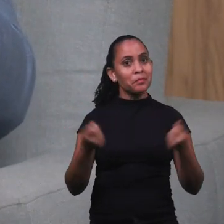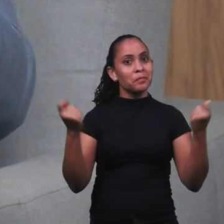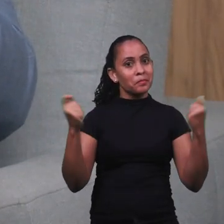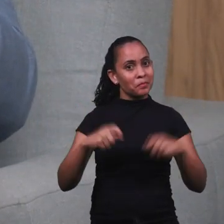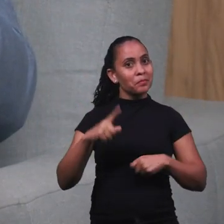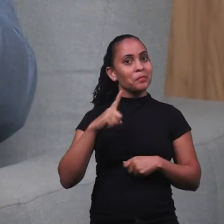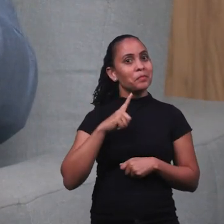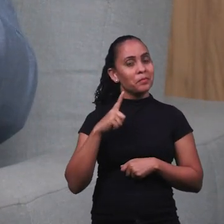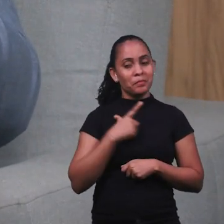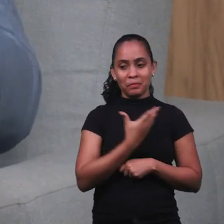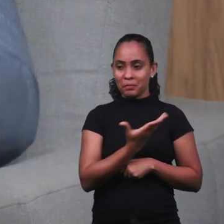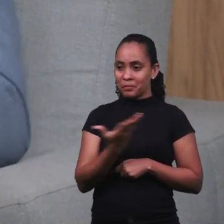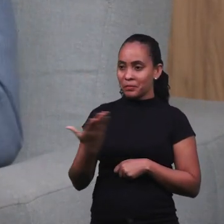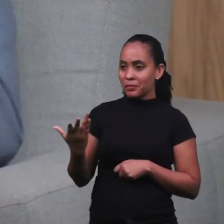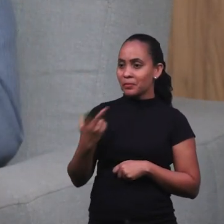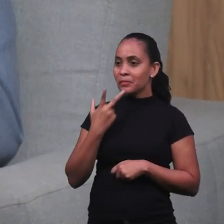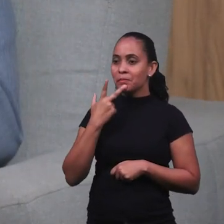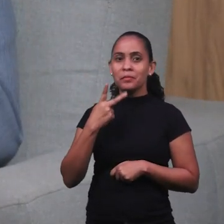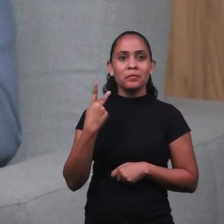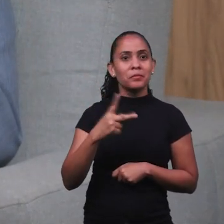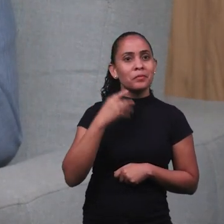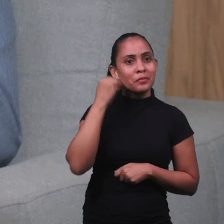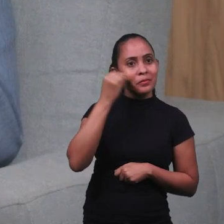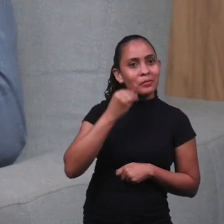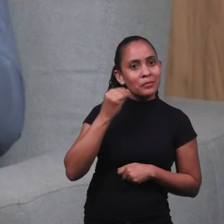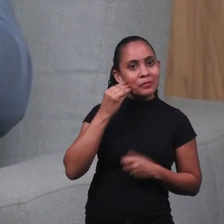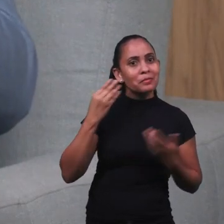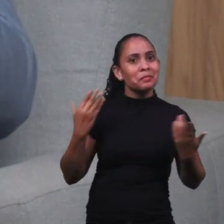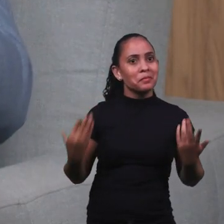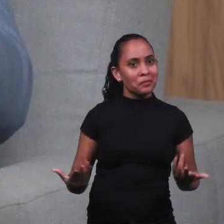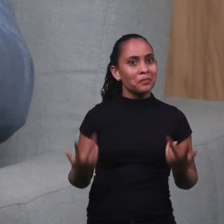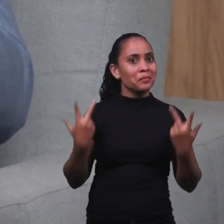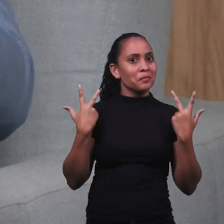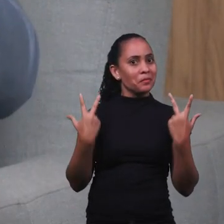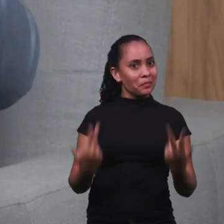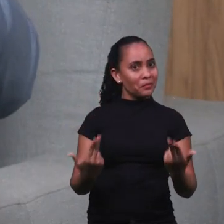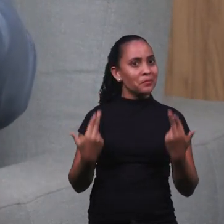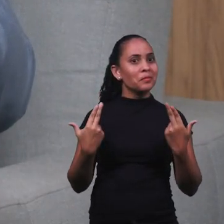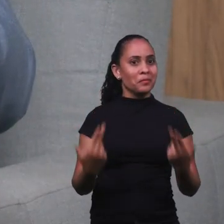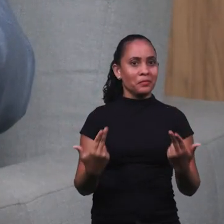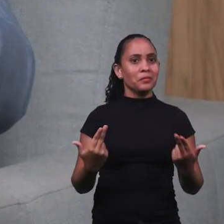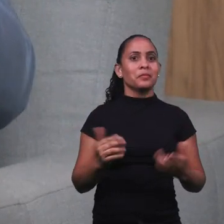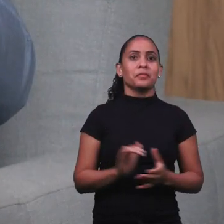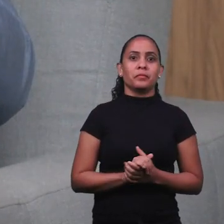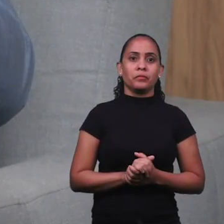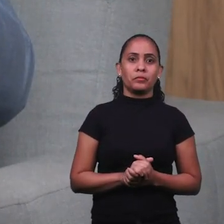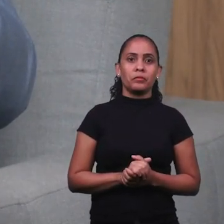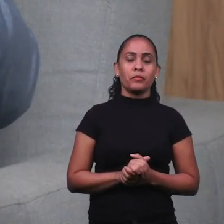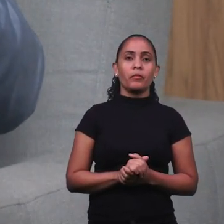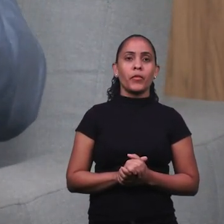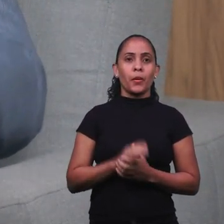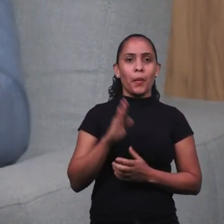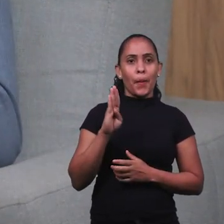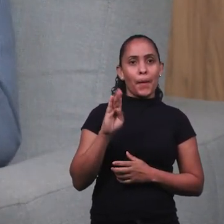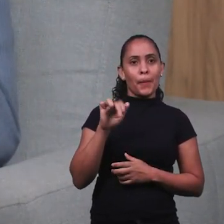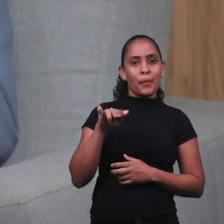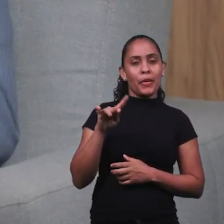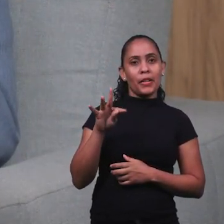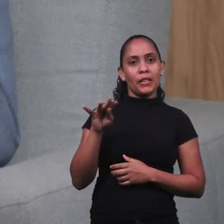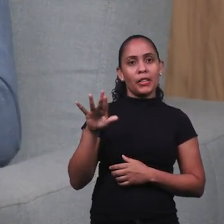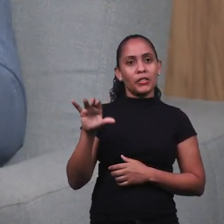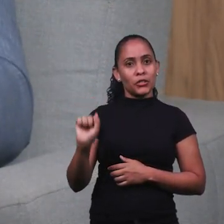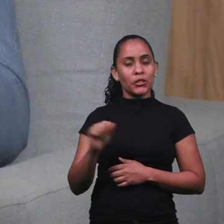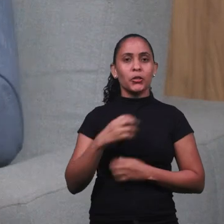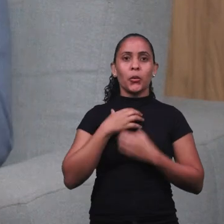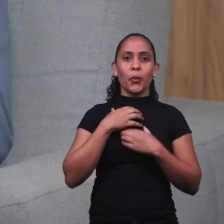ouvir aqui os nossos irmãos contando as suas experiências, como foi o caso aqui do nosso irmão Benedito, ele que é obreiro há